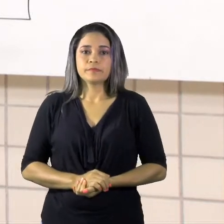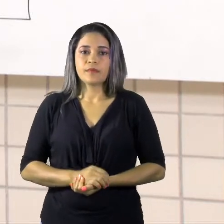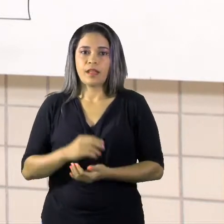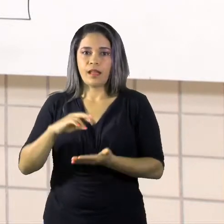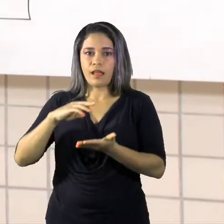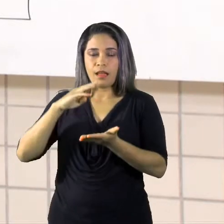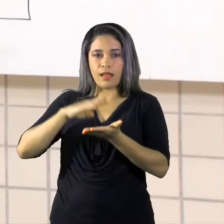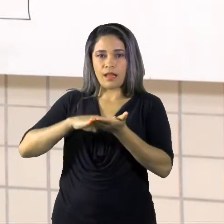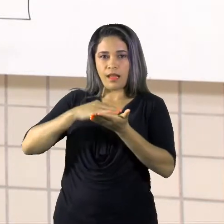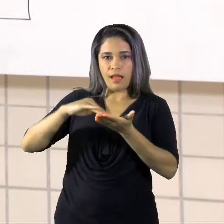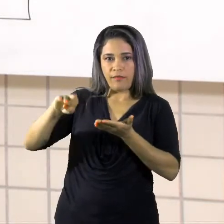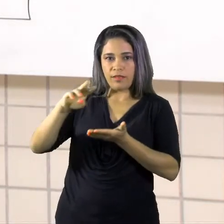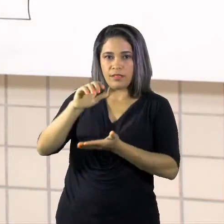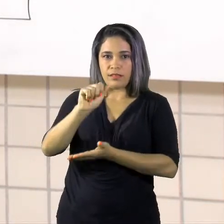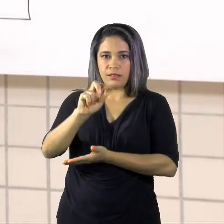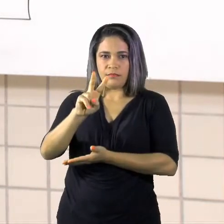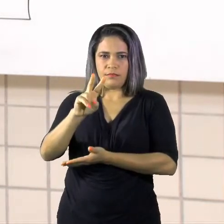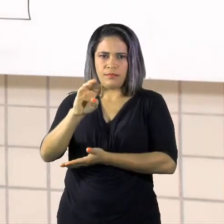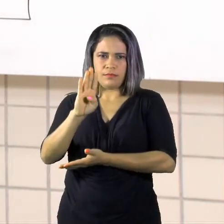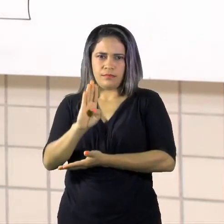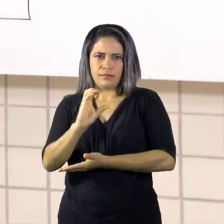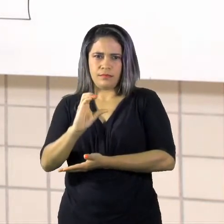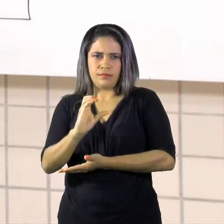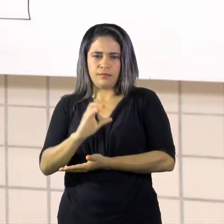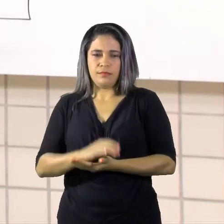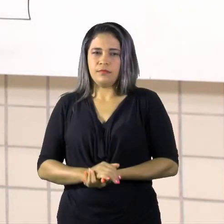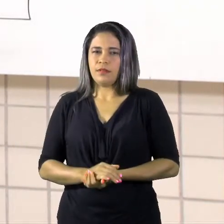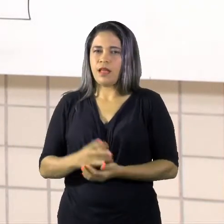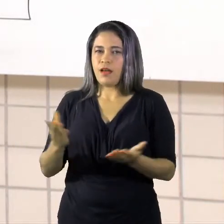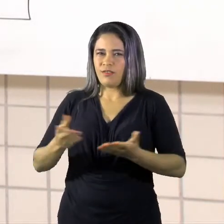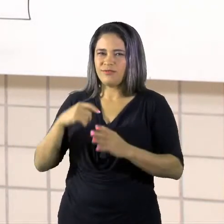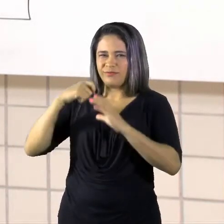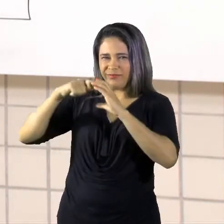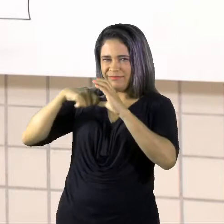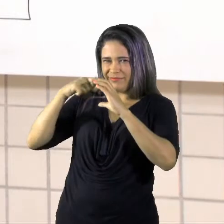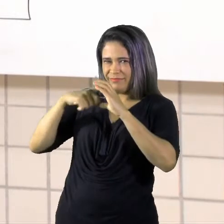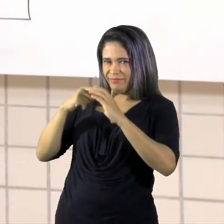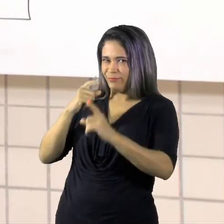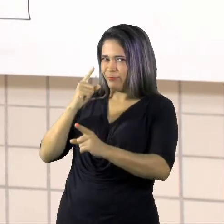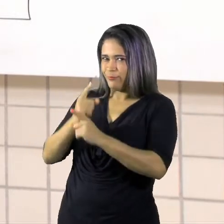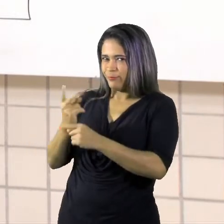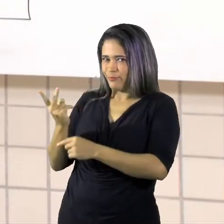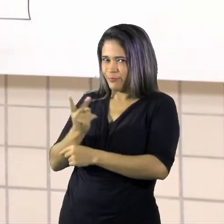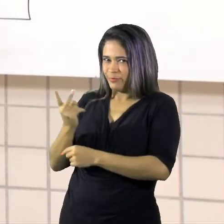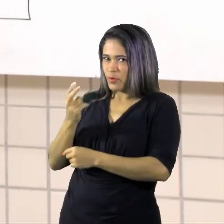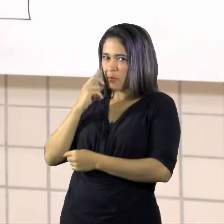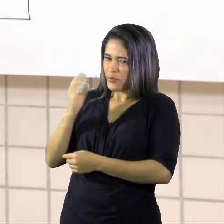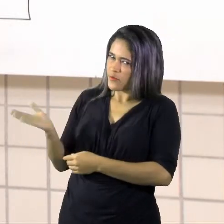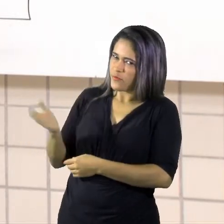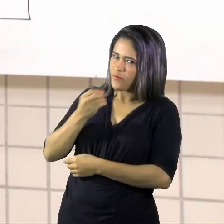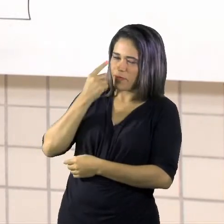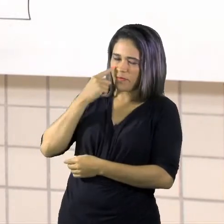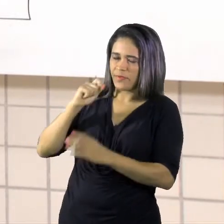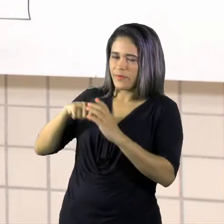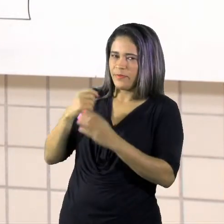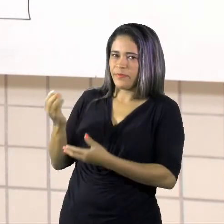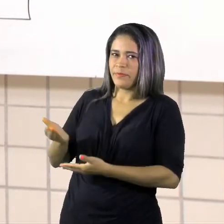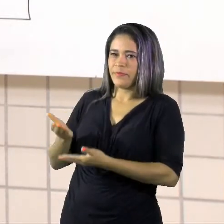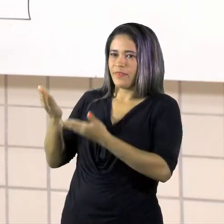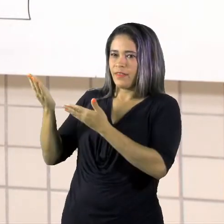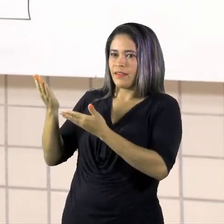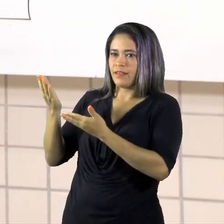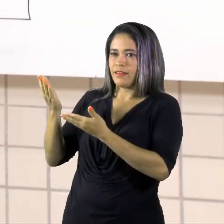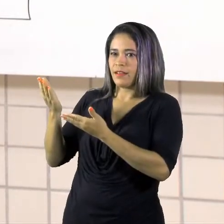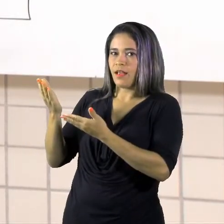Agora vocês irão assistir ao vídeo desse reencontro, o vídeo que gerou essa notícia. Vamos assistir? Coloca aí, por